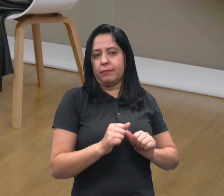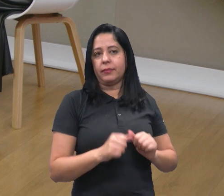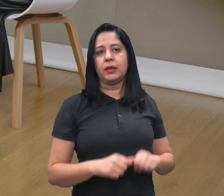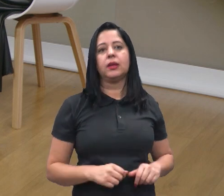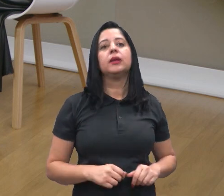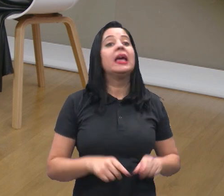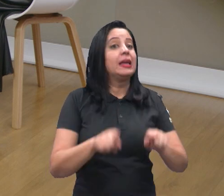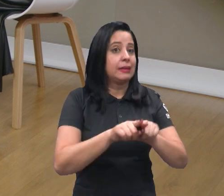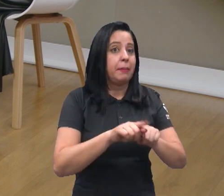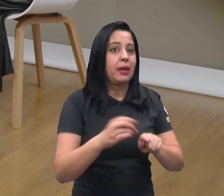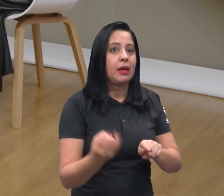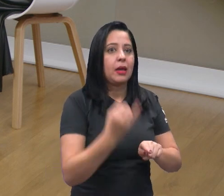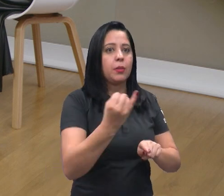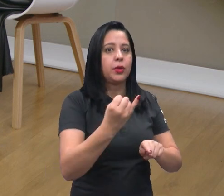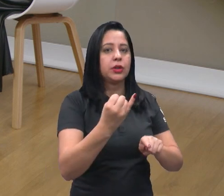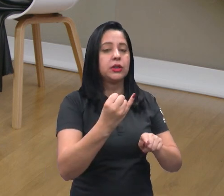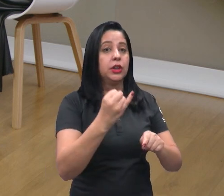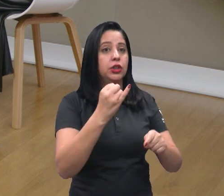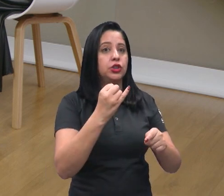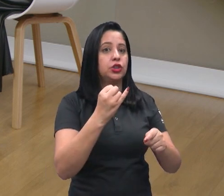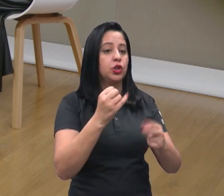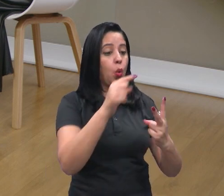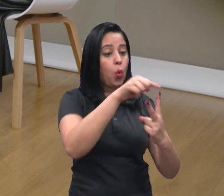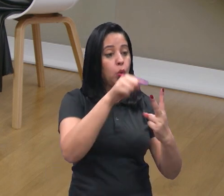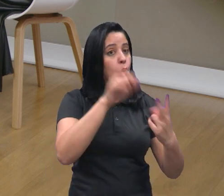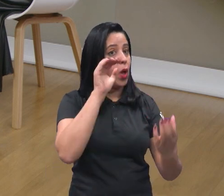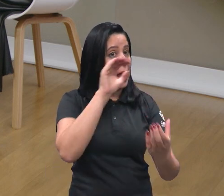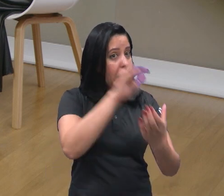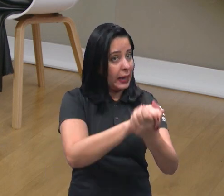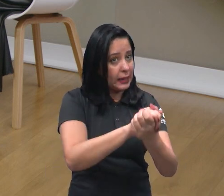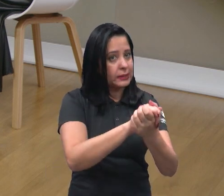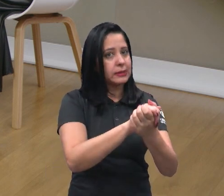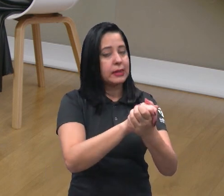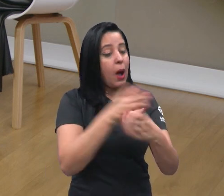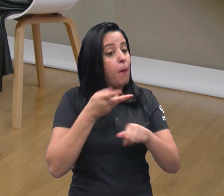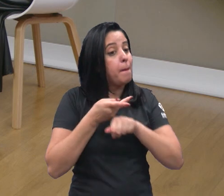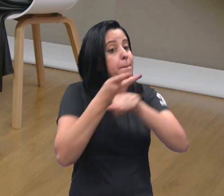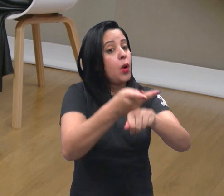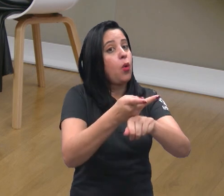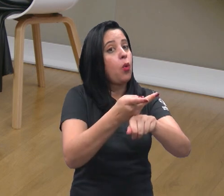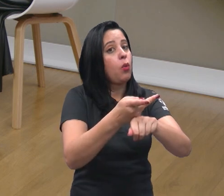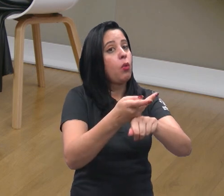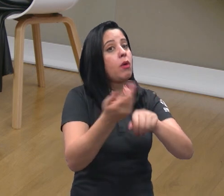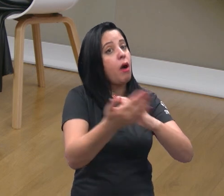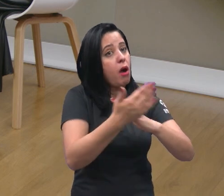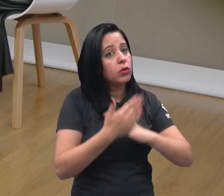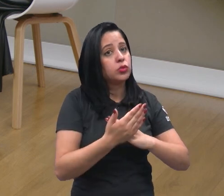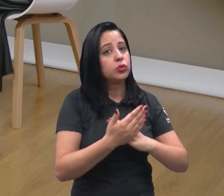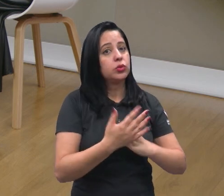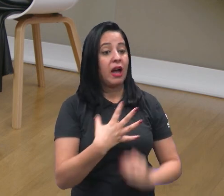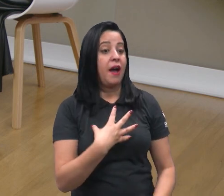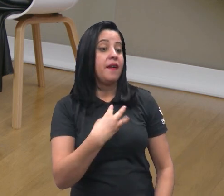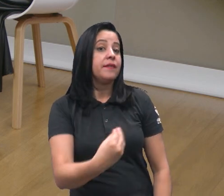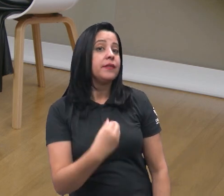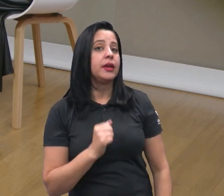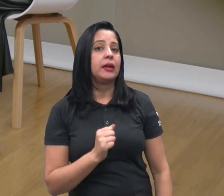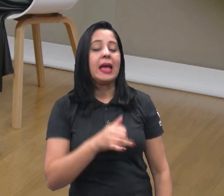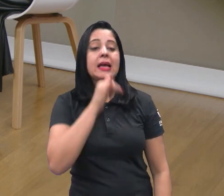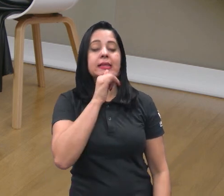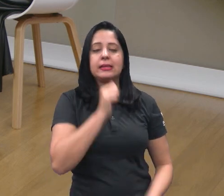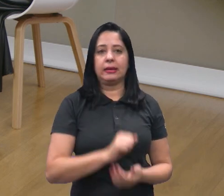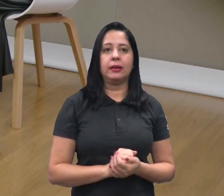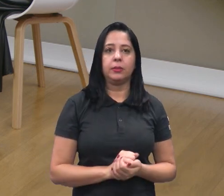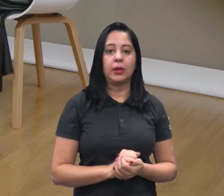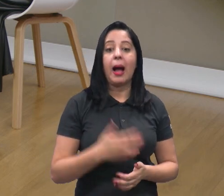Ou a família, ou às vezes, muitas vezes eu imagino que pode precisar a mãe e o filho. Sim. Como que eu posso perceber assim, olha, é importante a minha